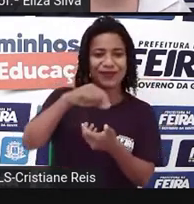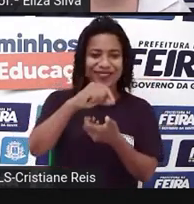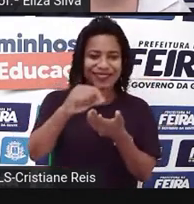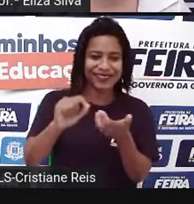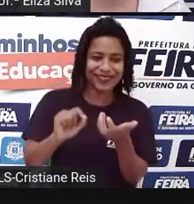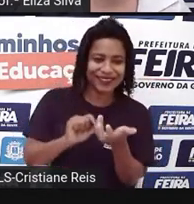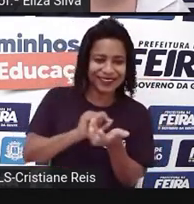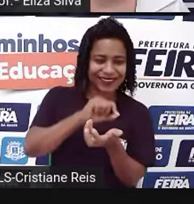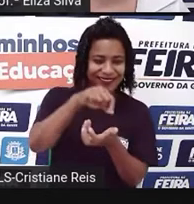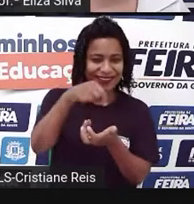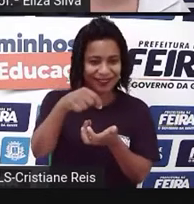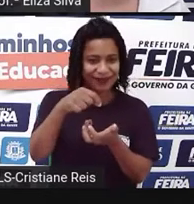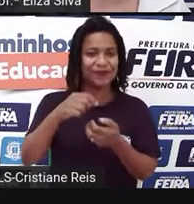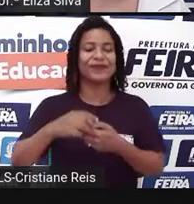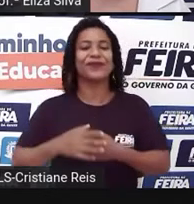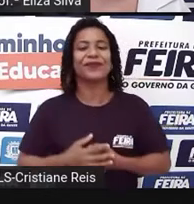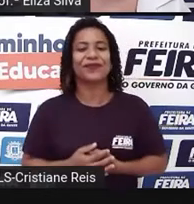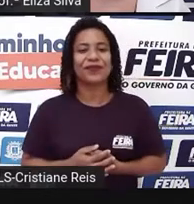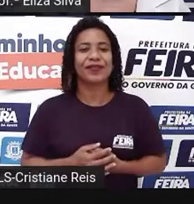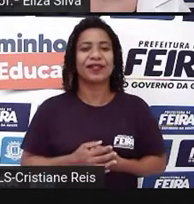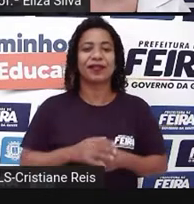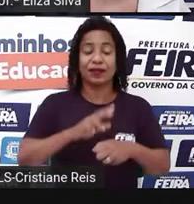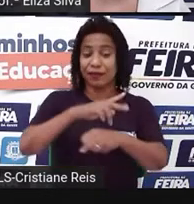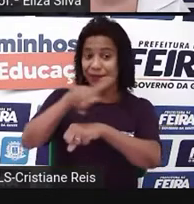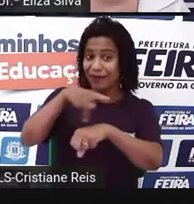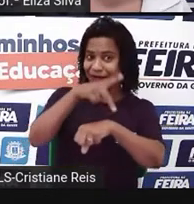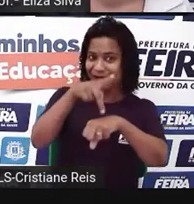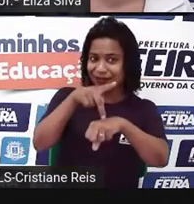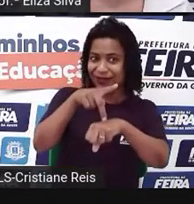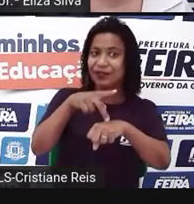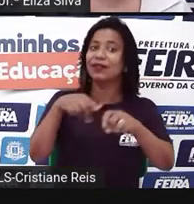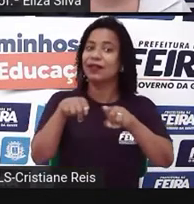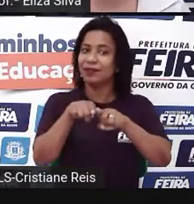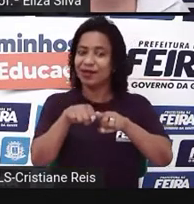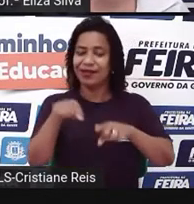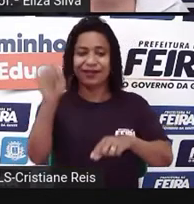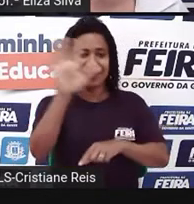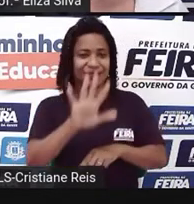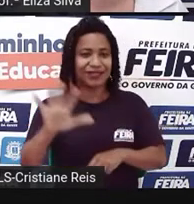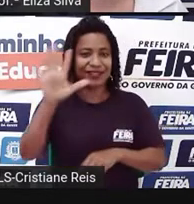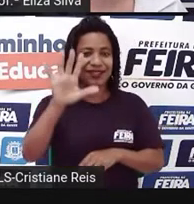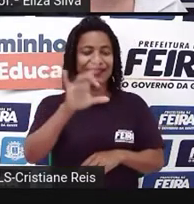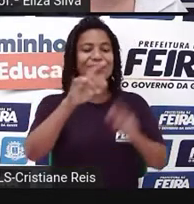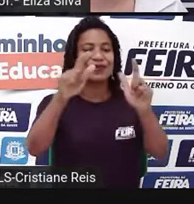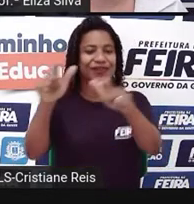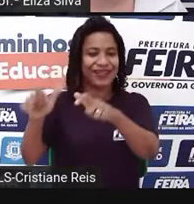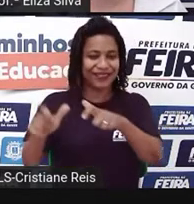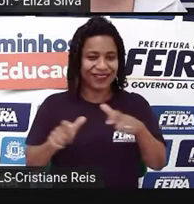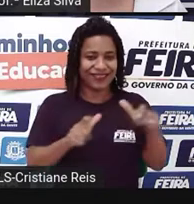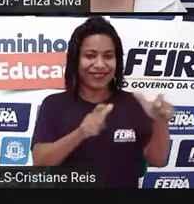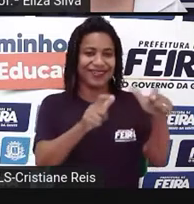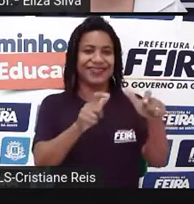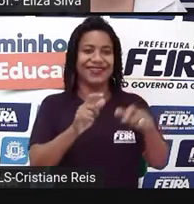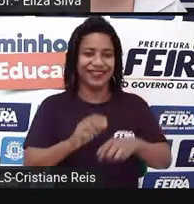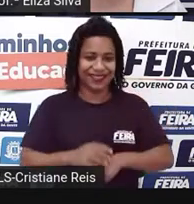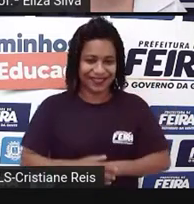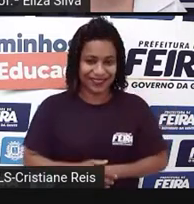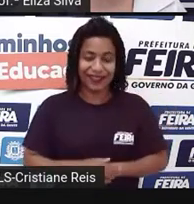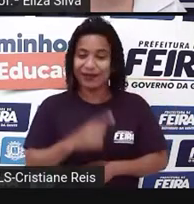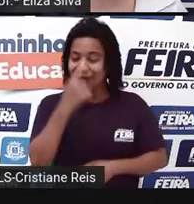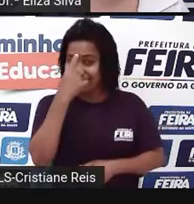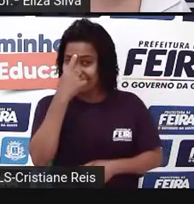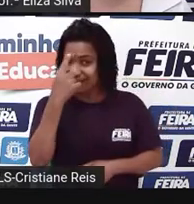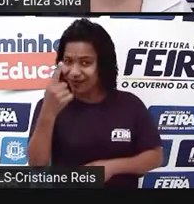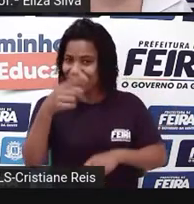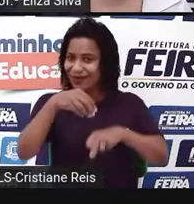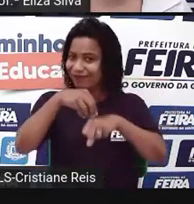and nationalities, países e nacionalidades. Mas é claro que nós não podemos nos esquecer daquelas